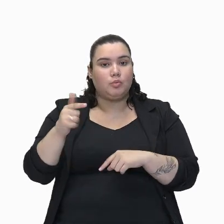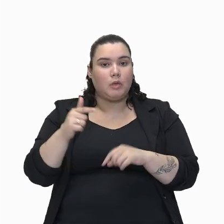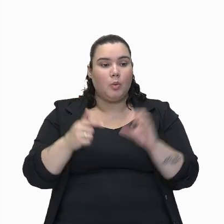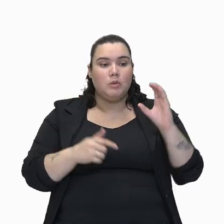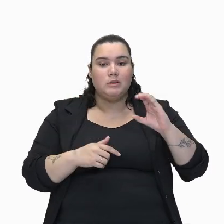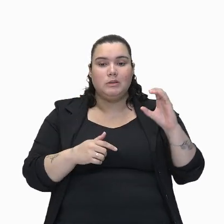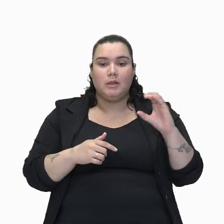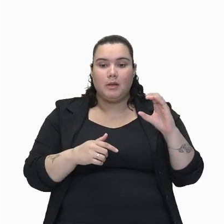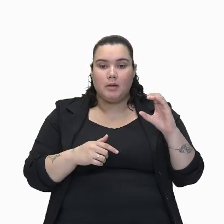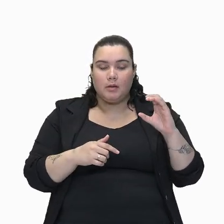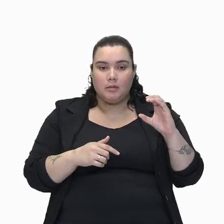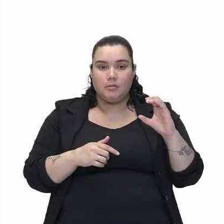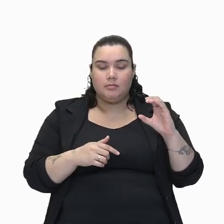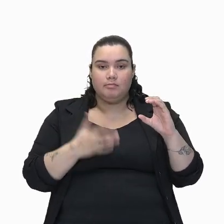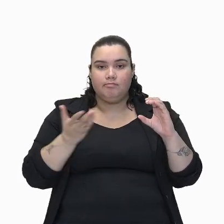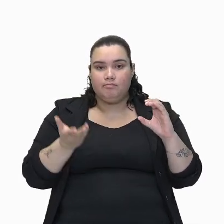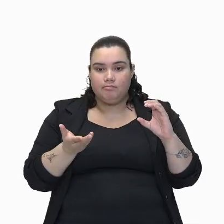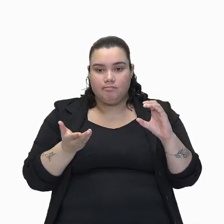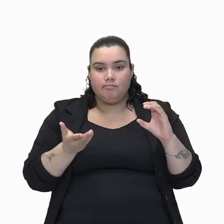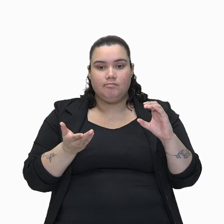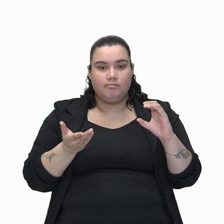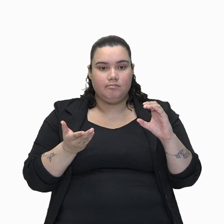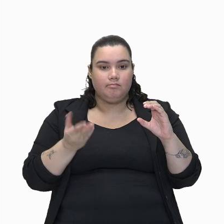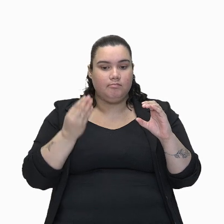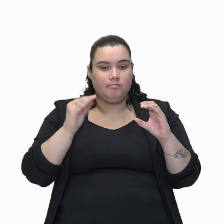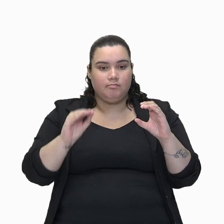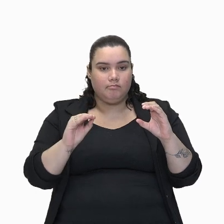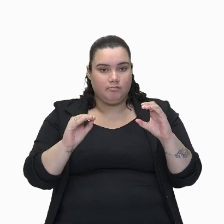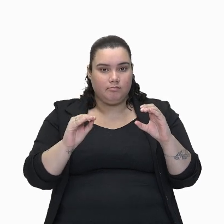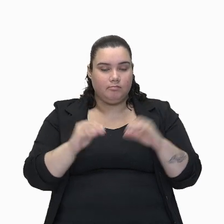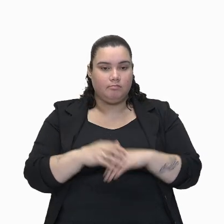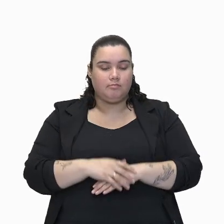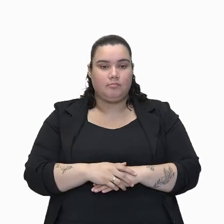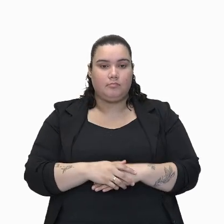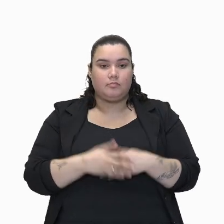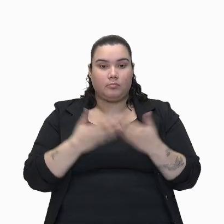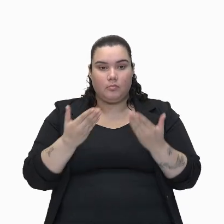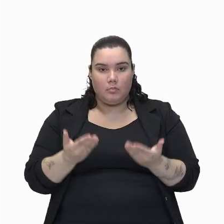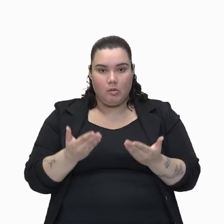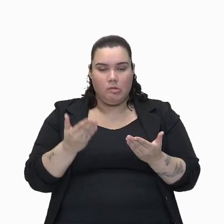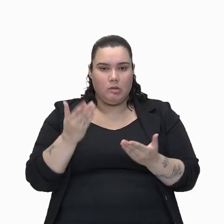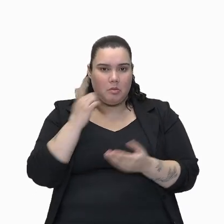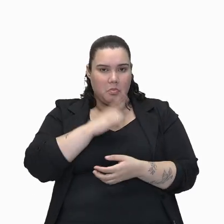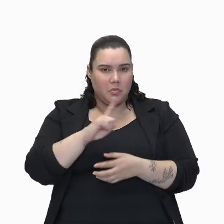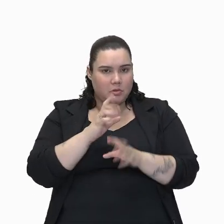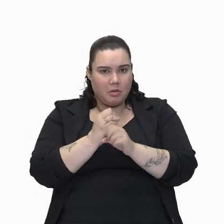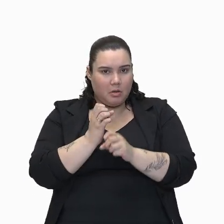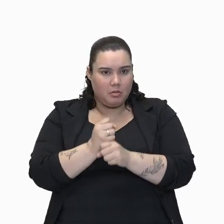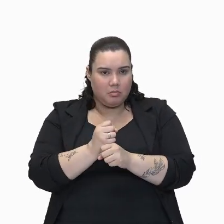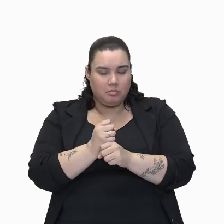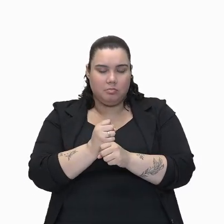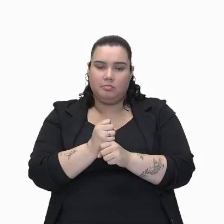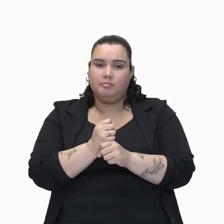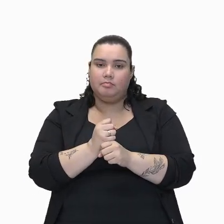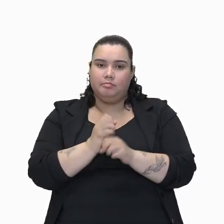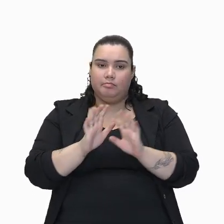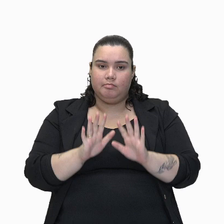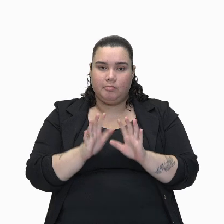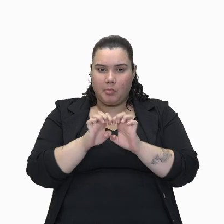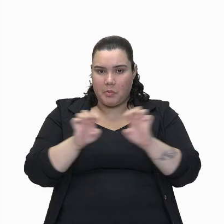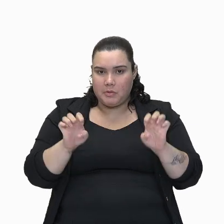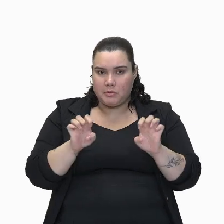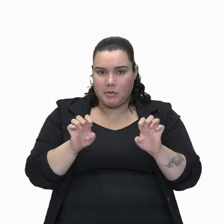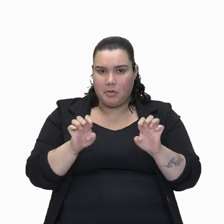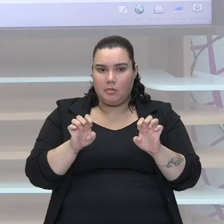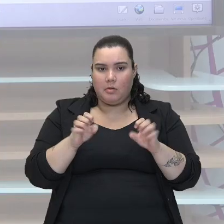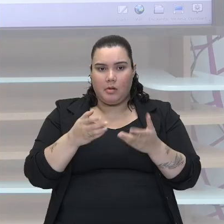o coeficiente c, não temos o termo independente. Isso impede a gente de resolver a equação,